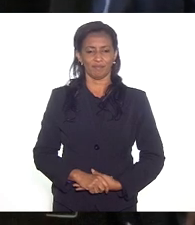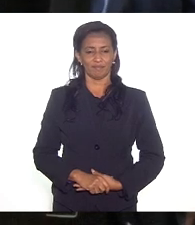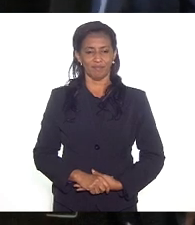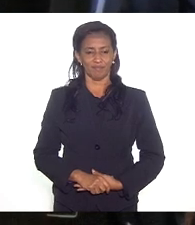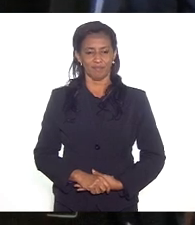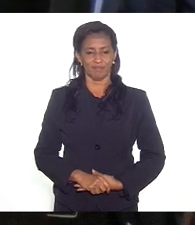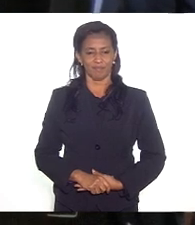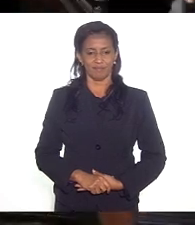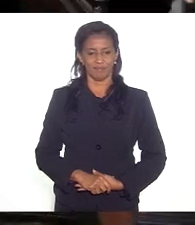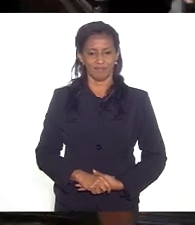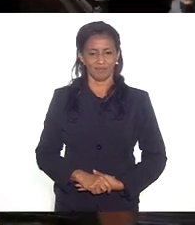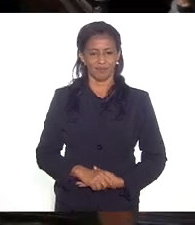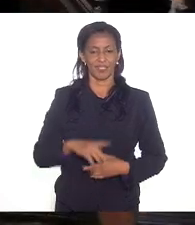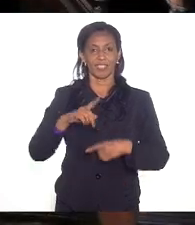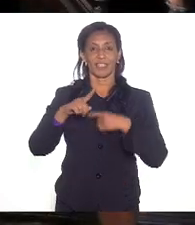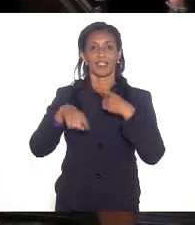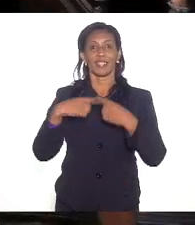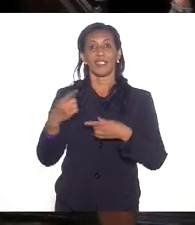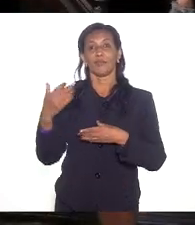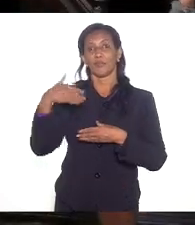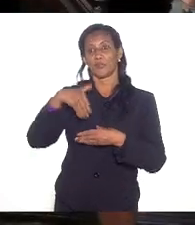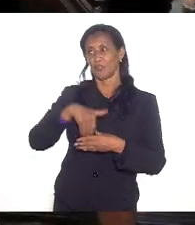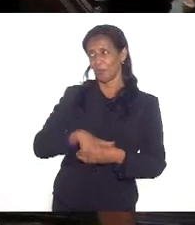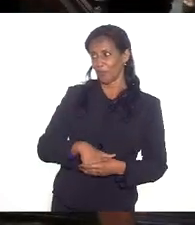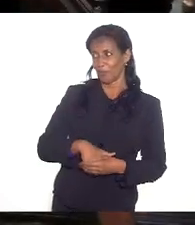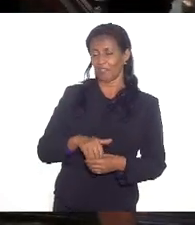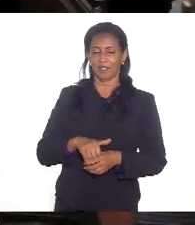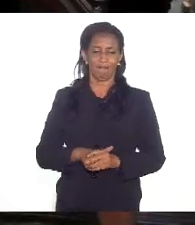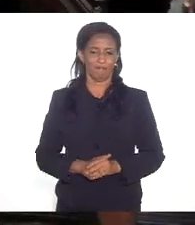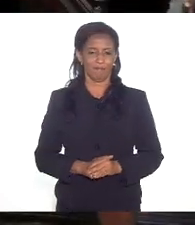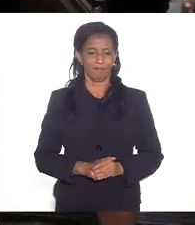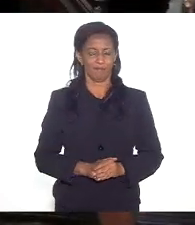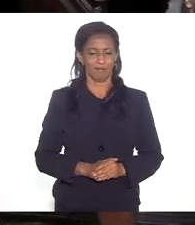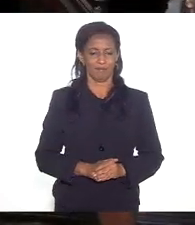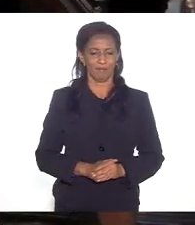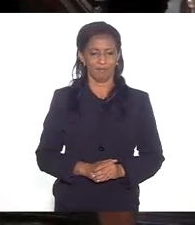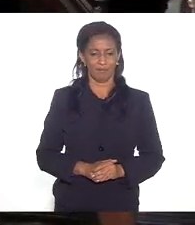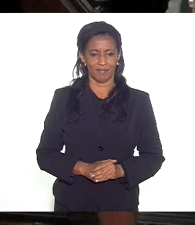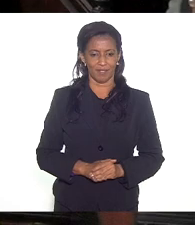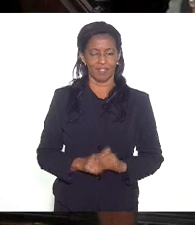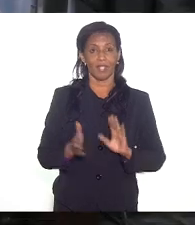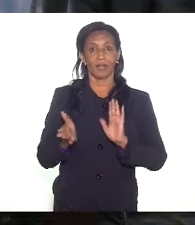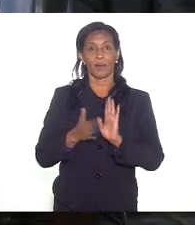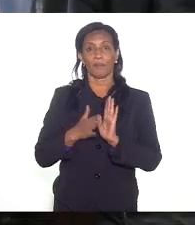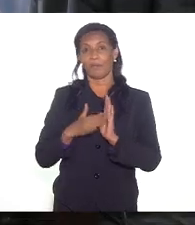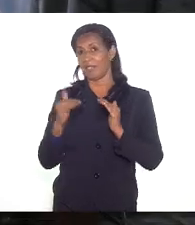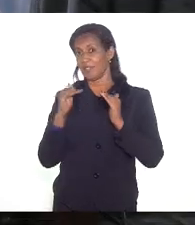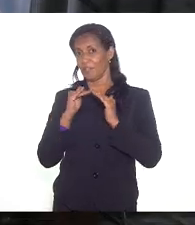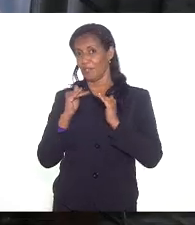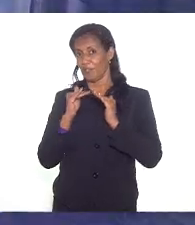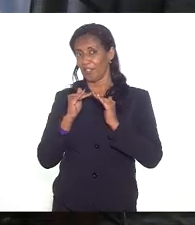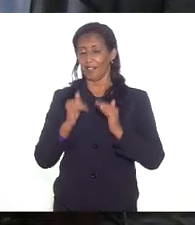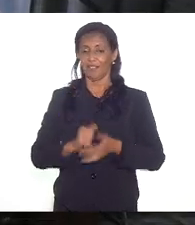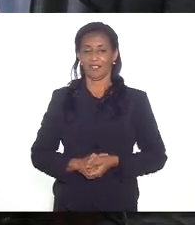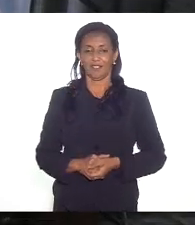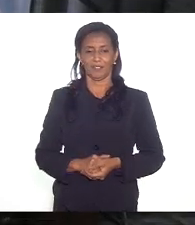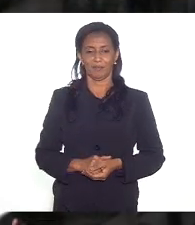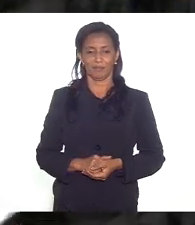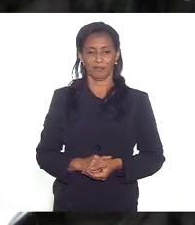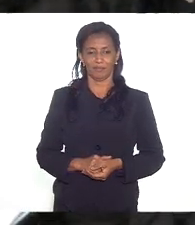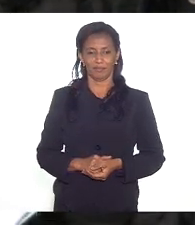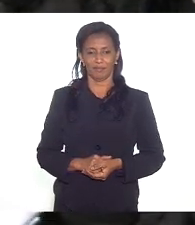e depois que eu voltar e os condutores Presidente todo mundo né então o parecer favorável Deputado